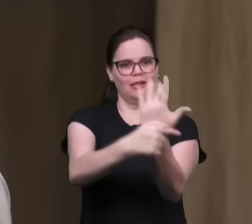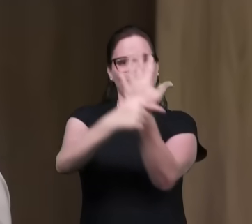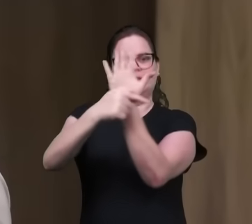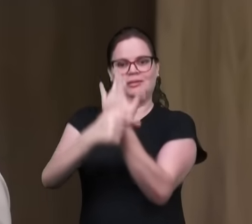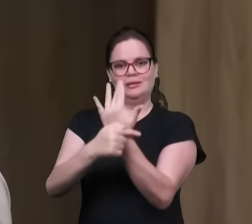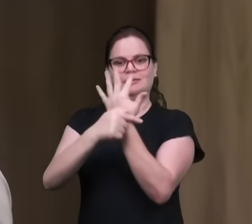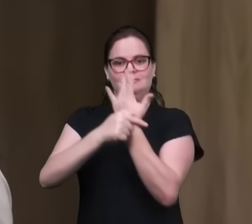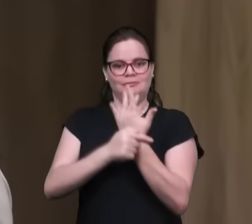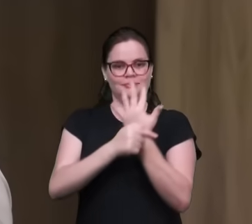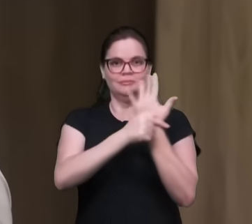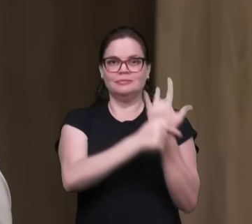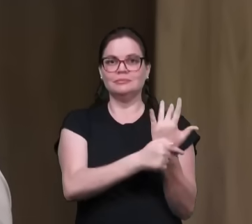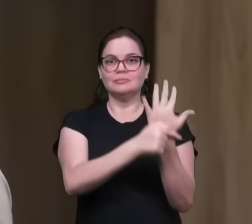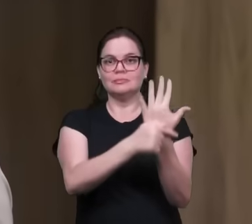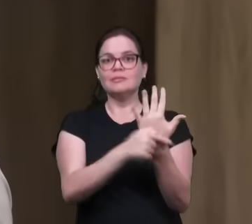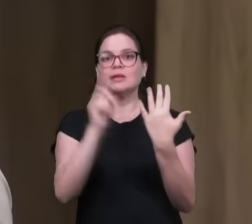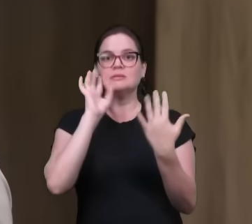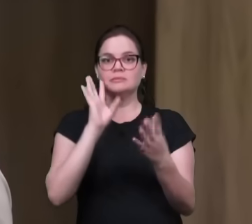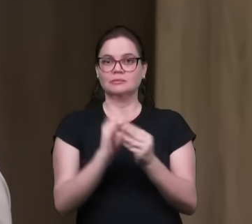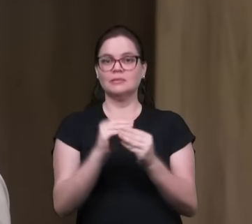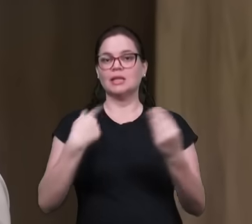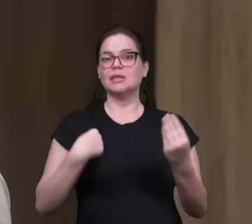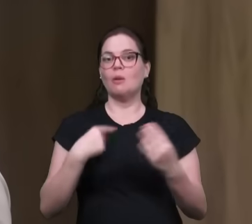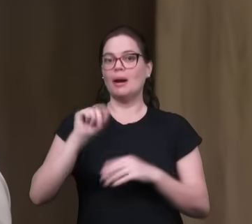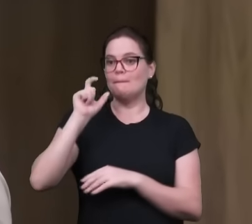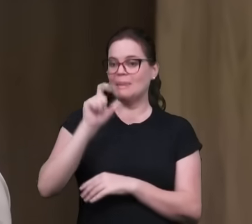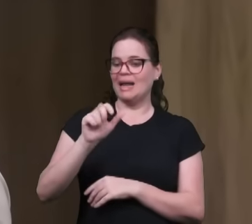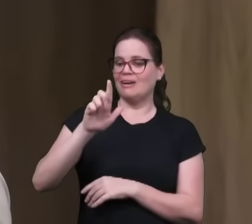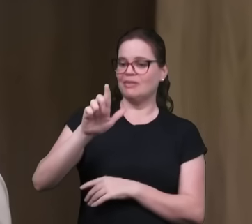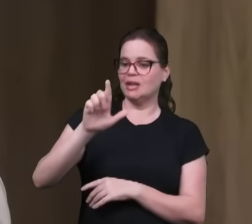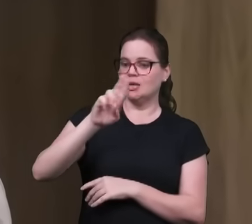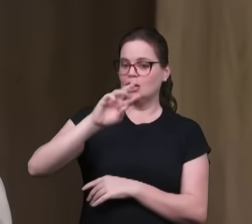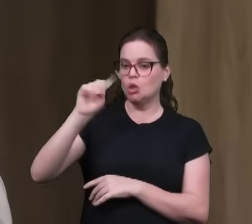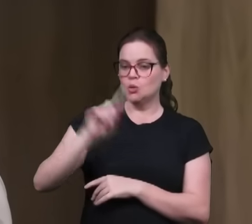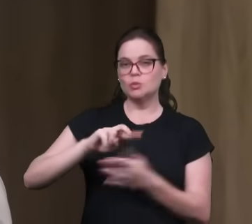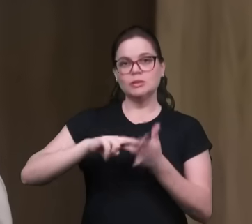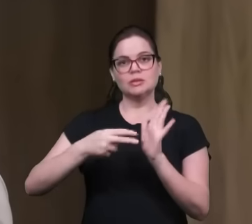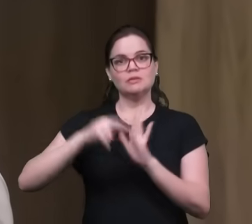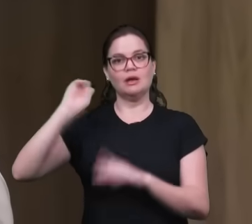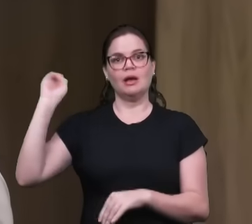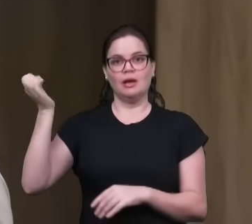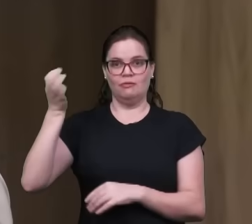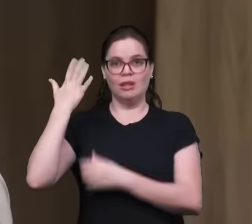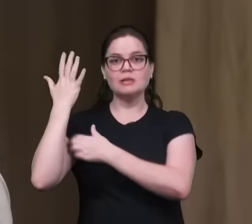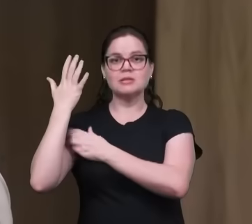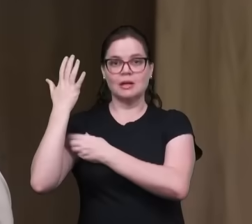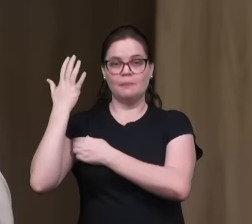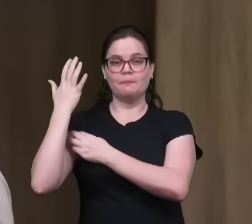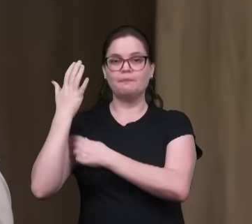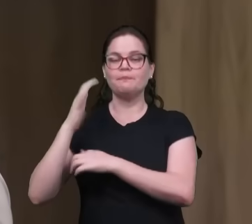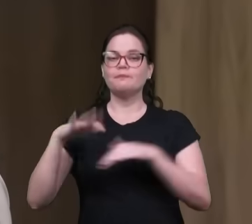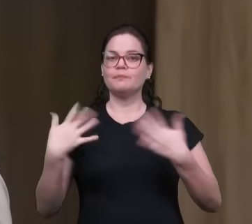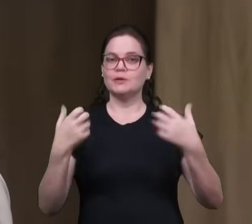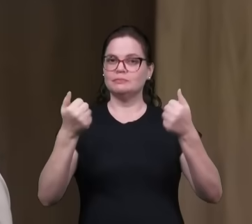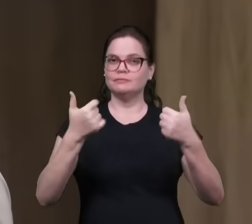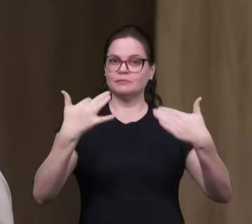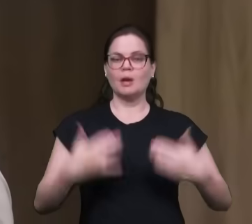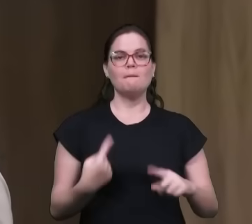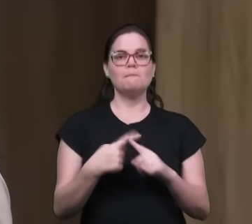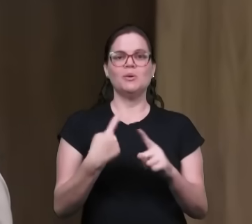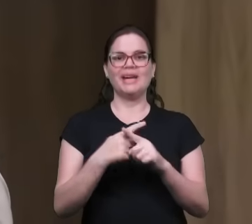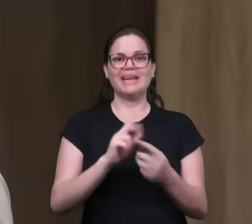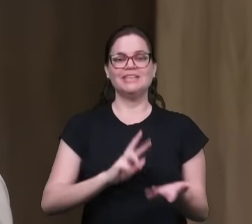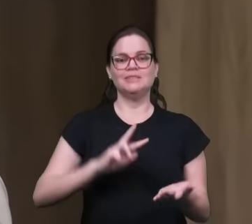palavra luz é a mesma coisa que revelação. Então foi só para explicar por que nós estamos falando que Jesus, então, ele percorre, ou seja,